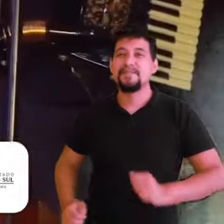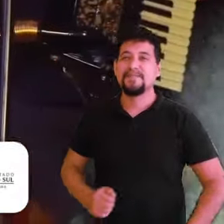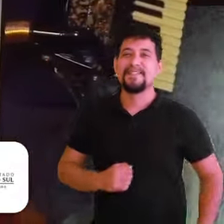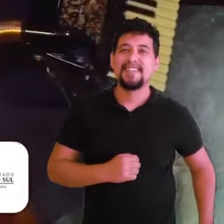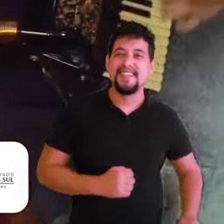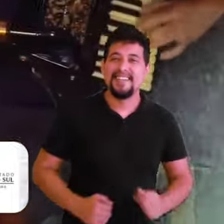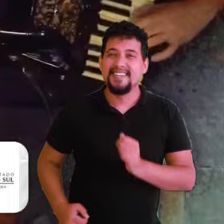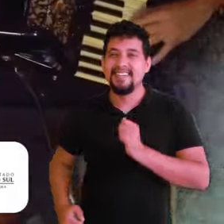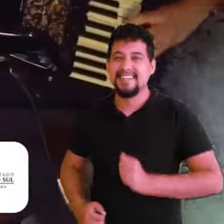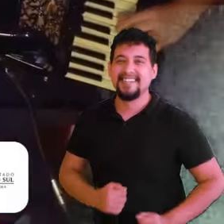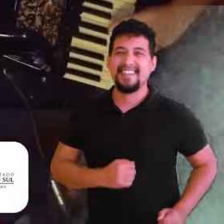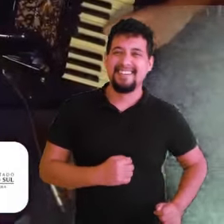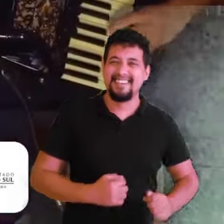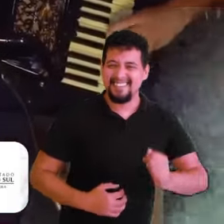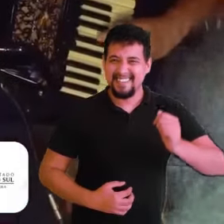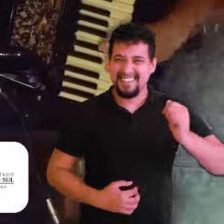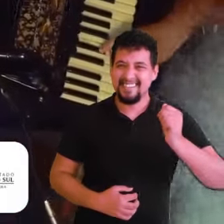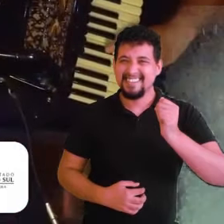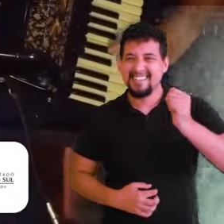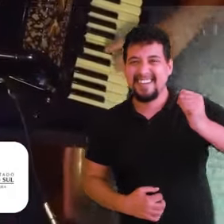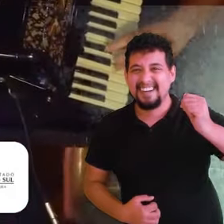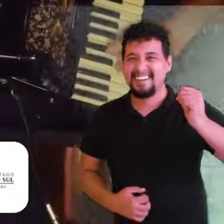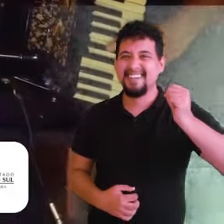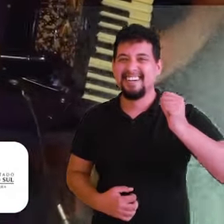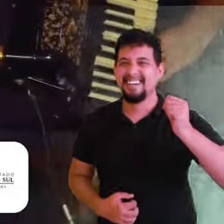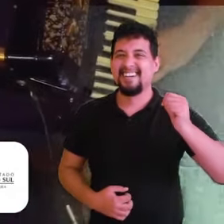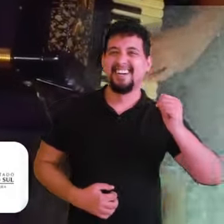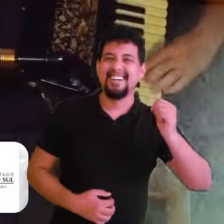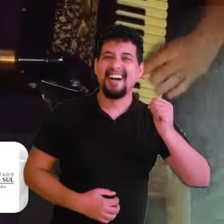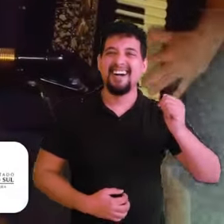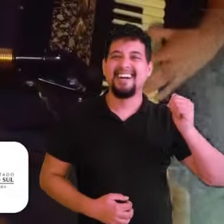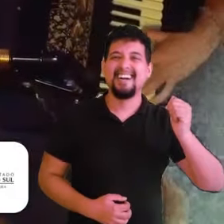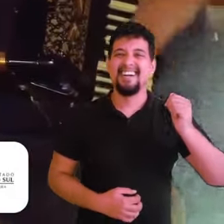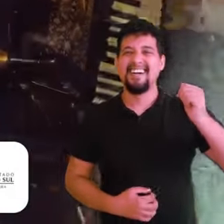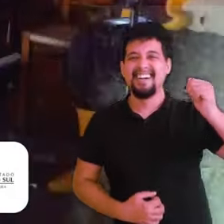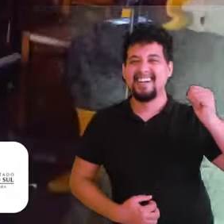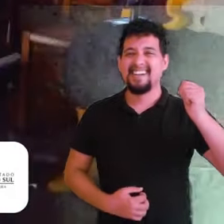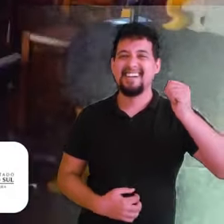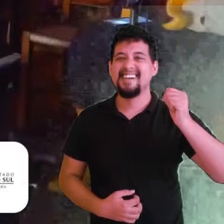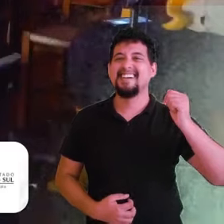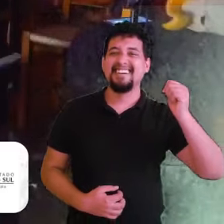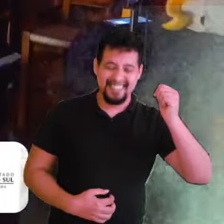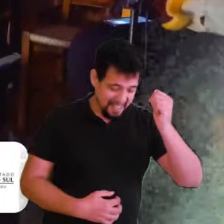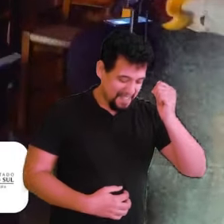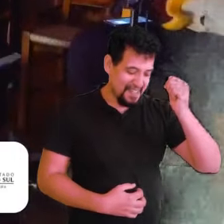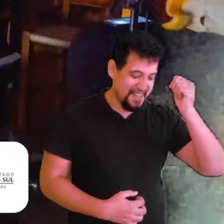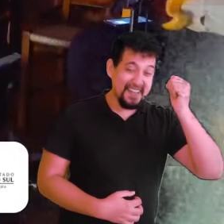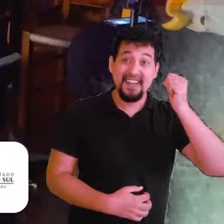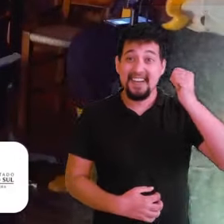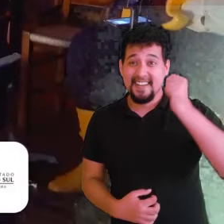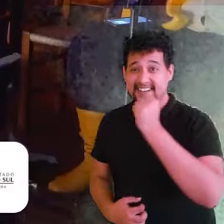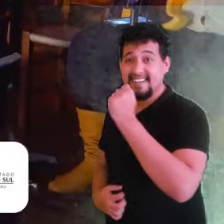Tu achou que não ia tocar essa? Não! O nosso amigo Junior Pierre, que chegou